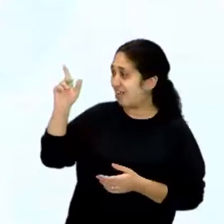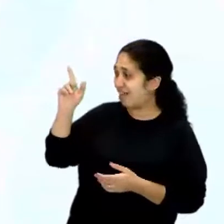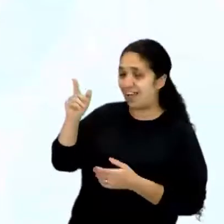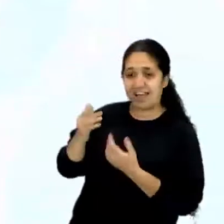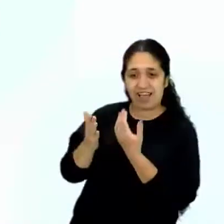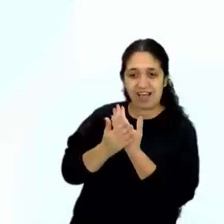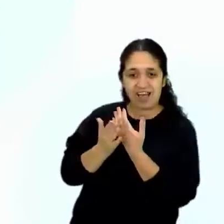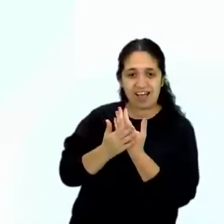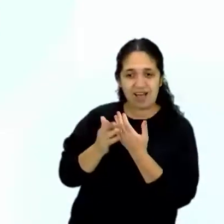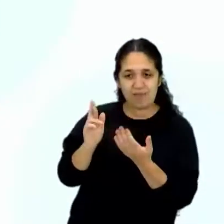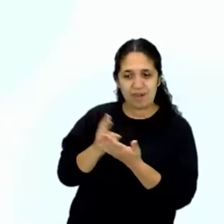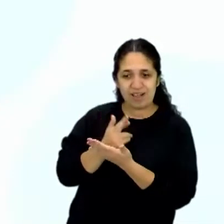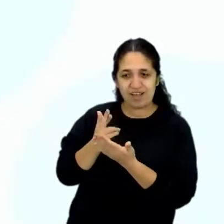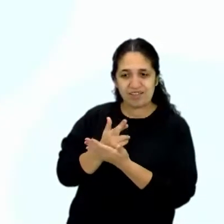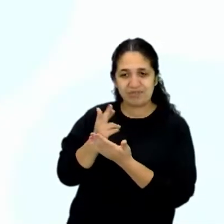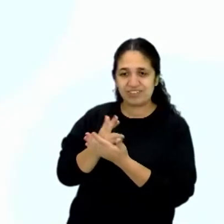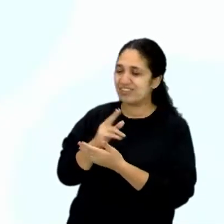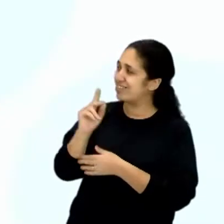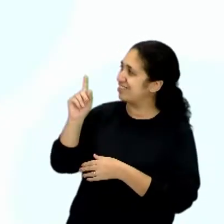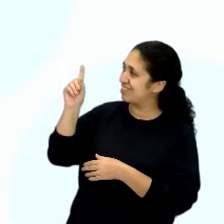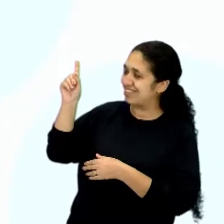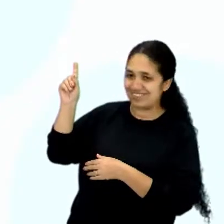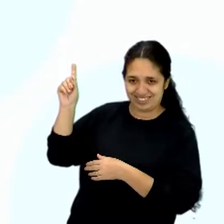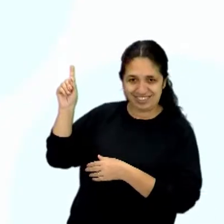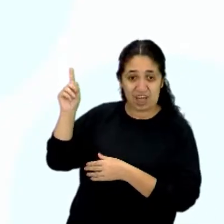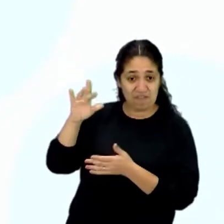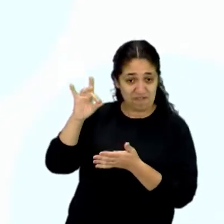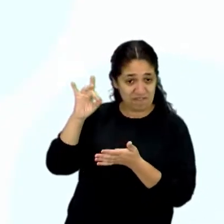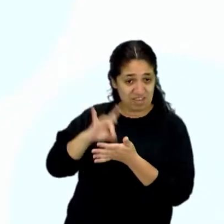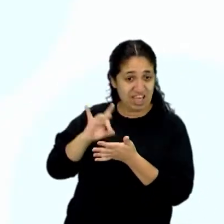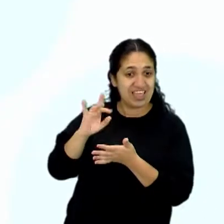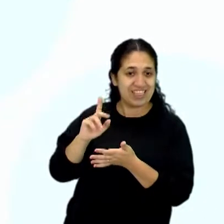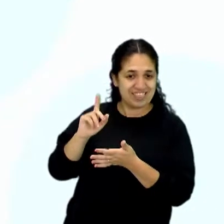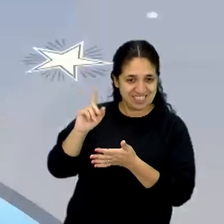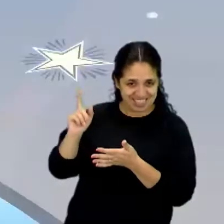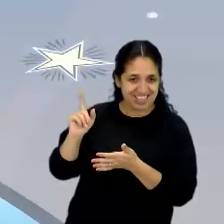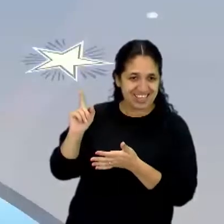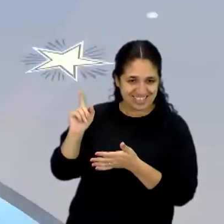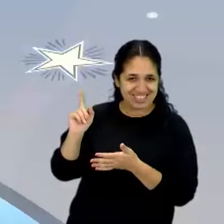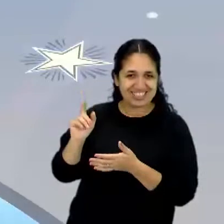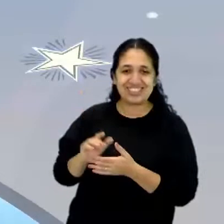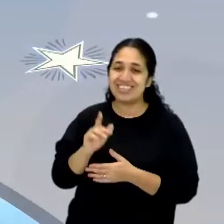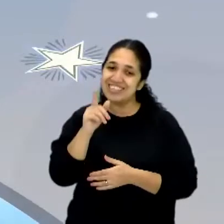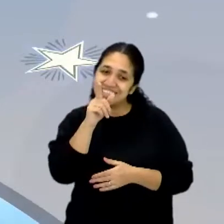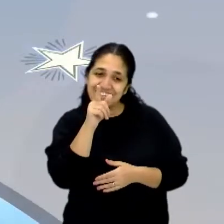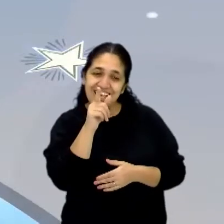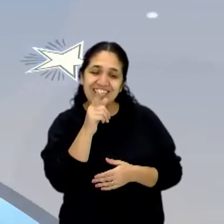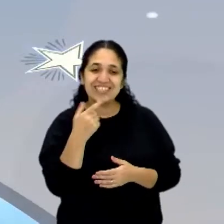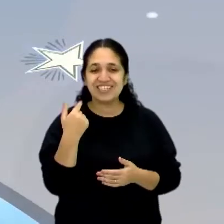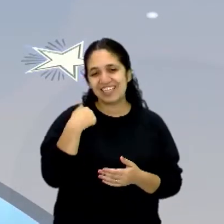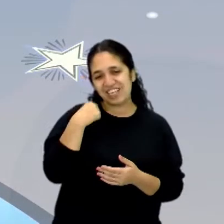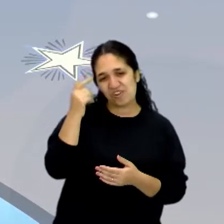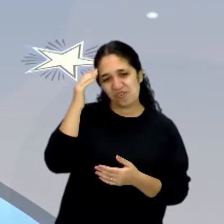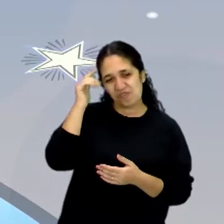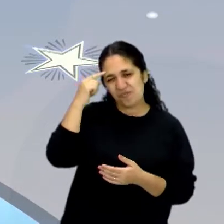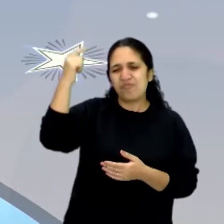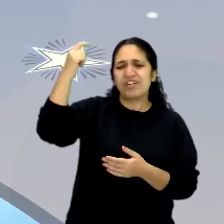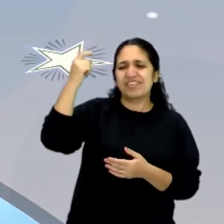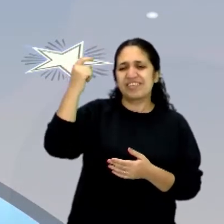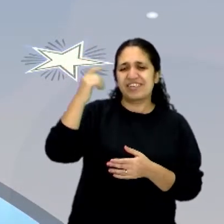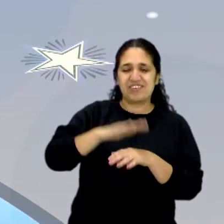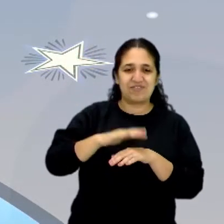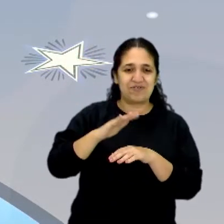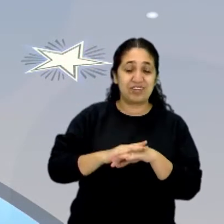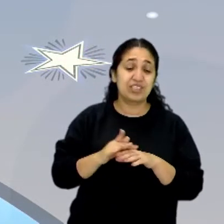da revista aí para vocês, a capa verdadeira, original, e aqui uma que eu produzi pensando